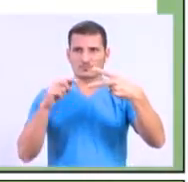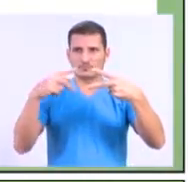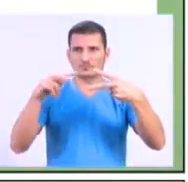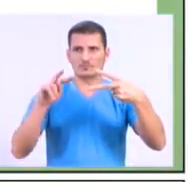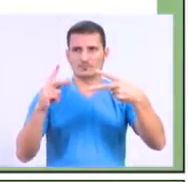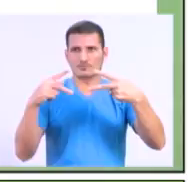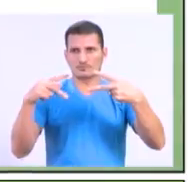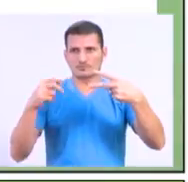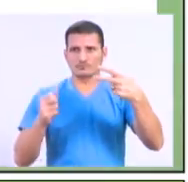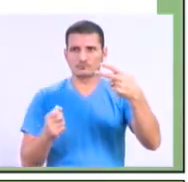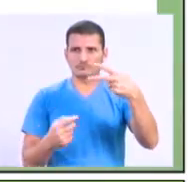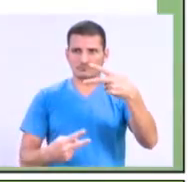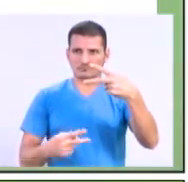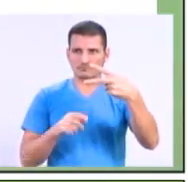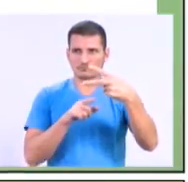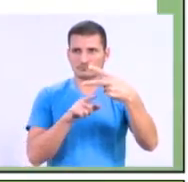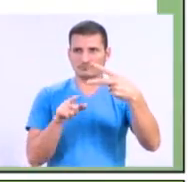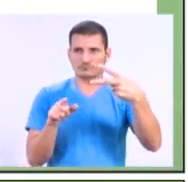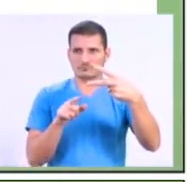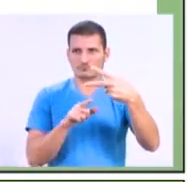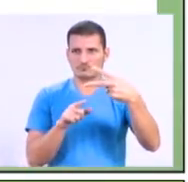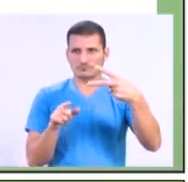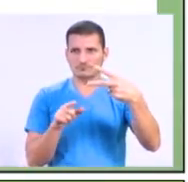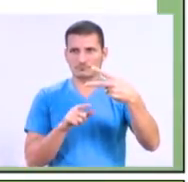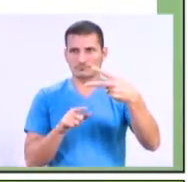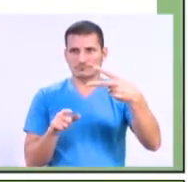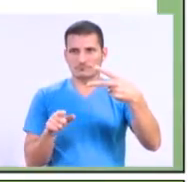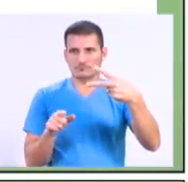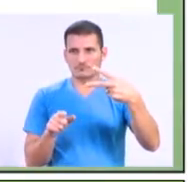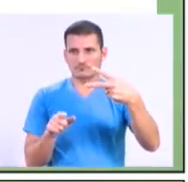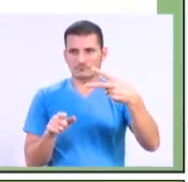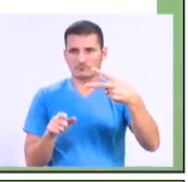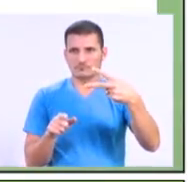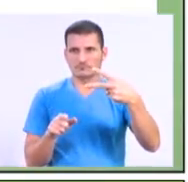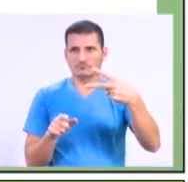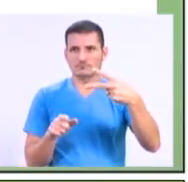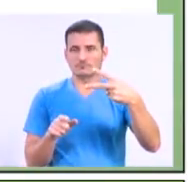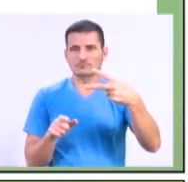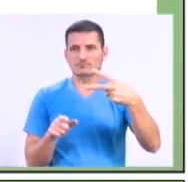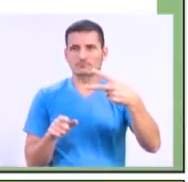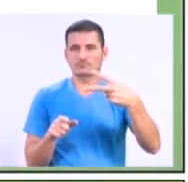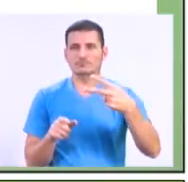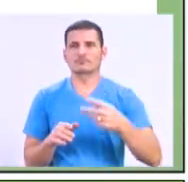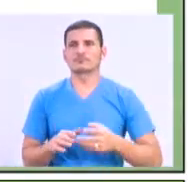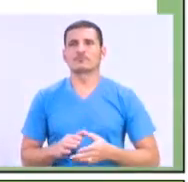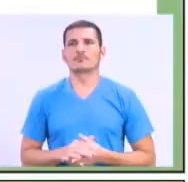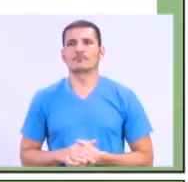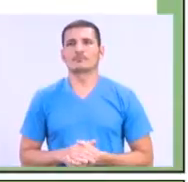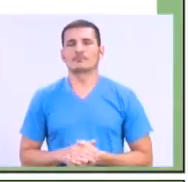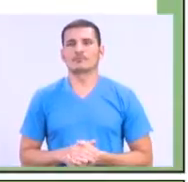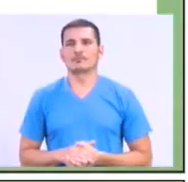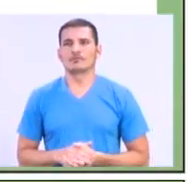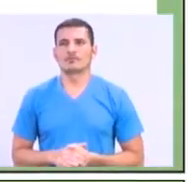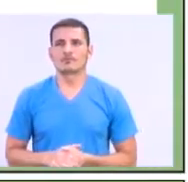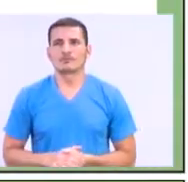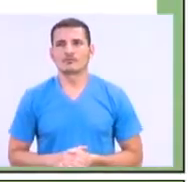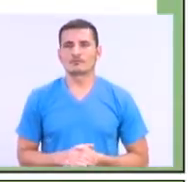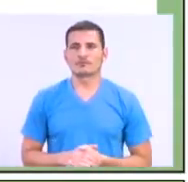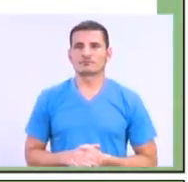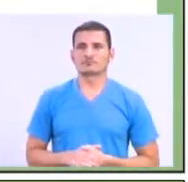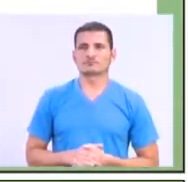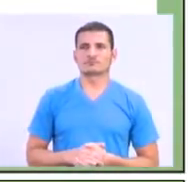linha 5, nós temos o delimitador inicial, na linha 9 nós temos o delimitador final. Então nós temos